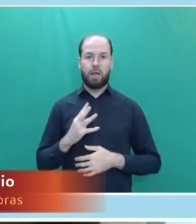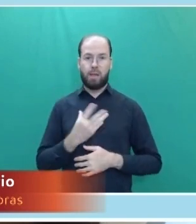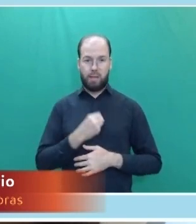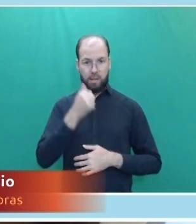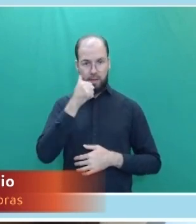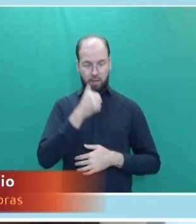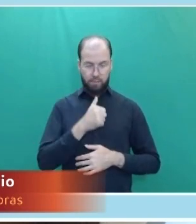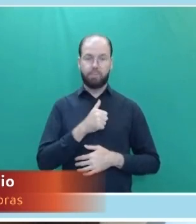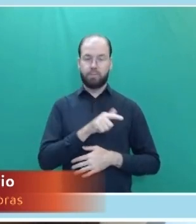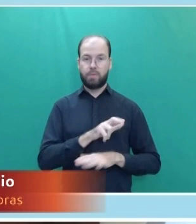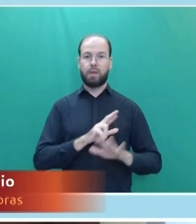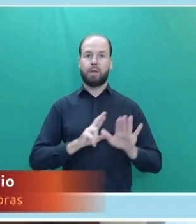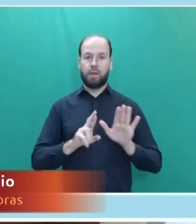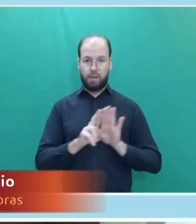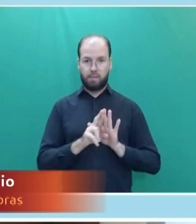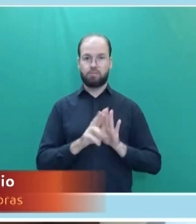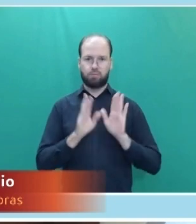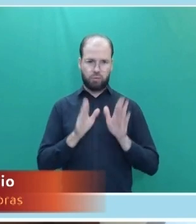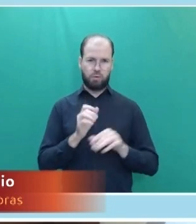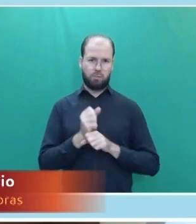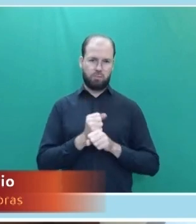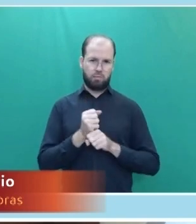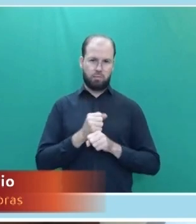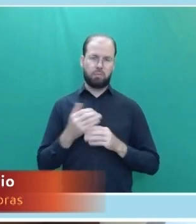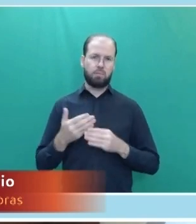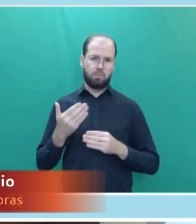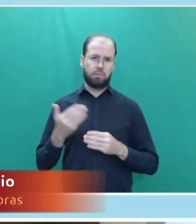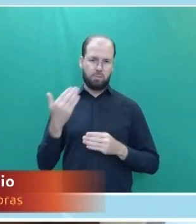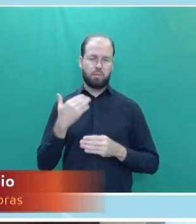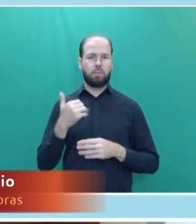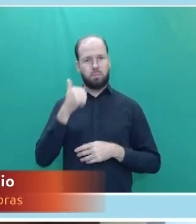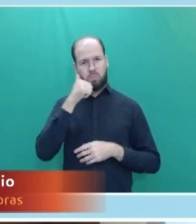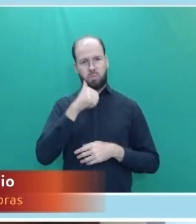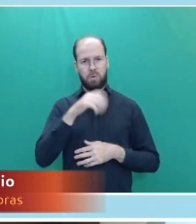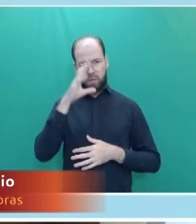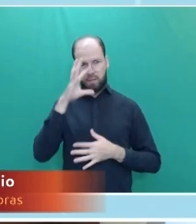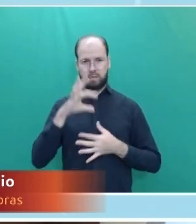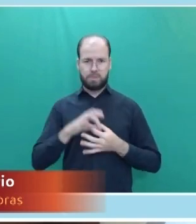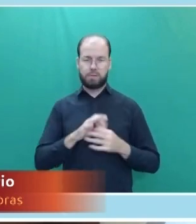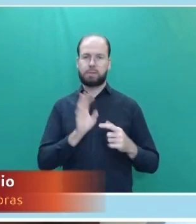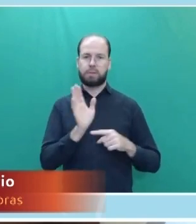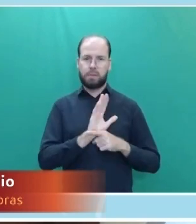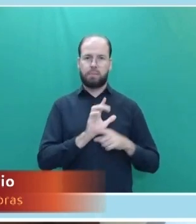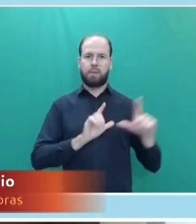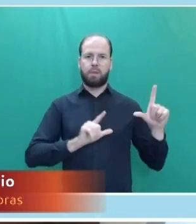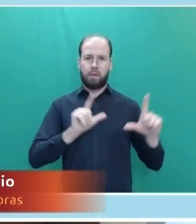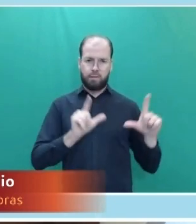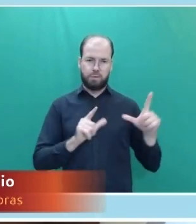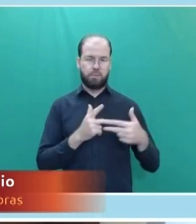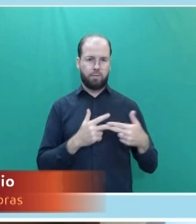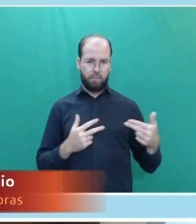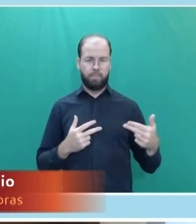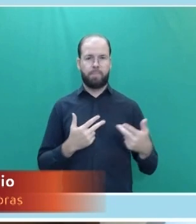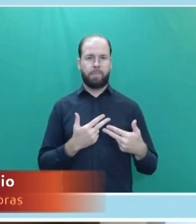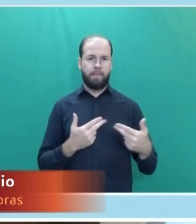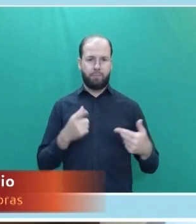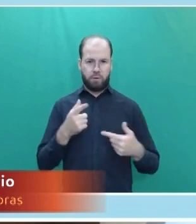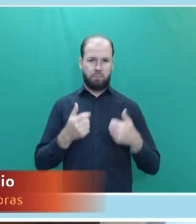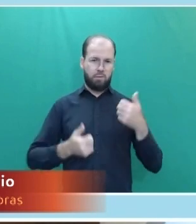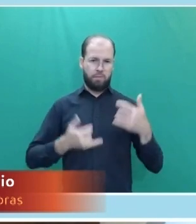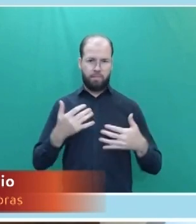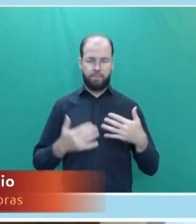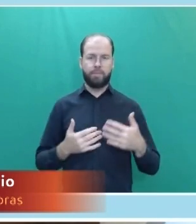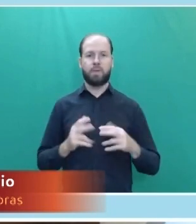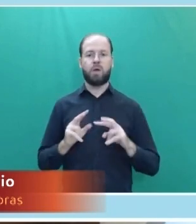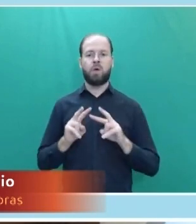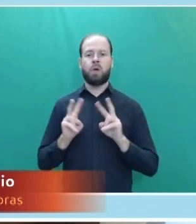por mulheres, já foram durante muitos anos, né, representadas por mulheres cis, no cinema, na televisão. E uma outra coisa que você colocou